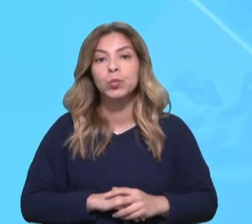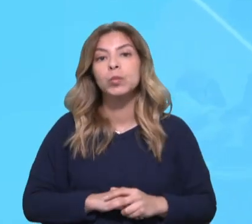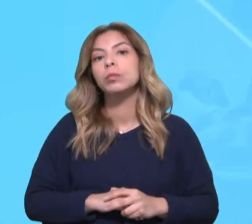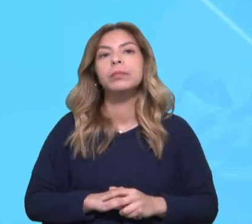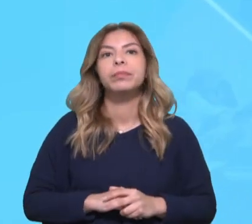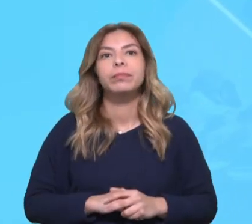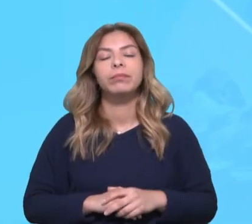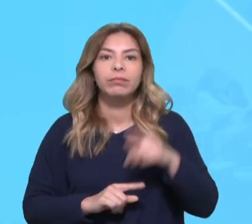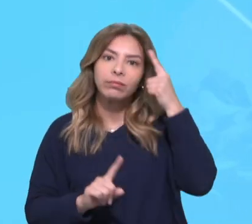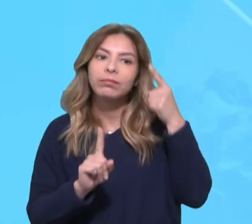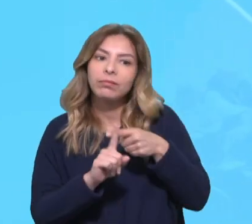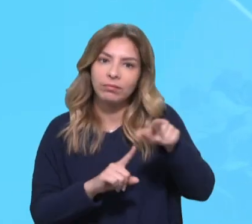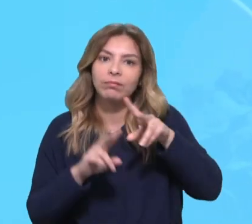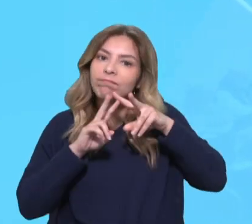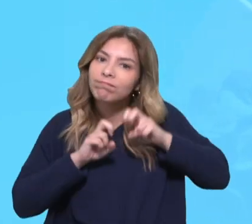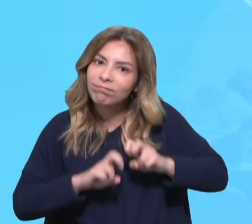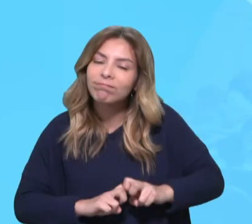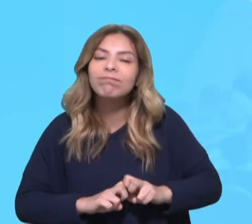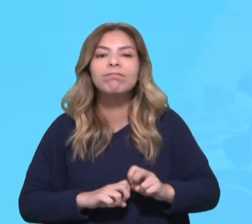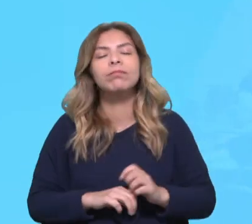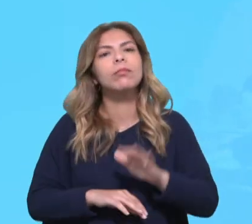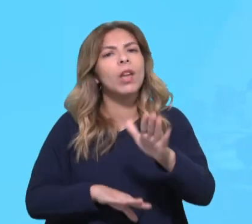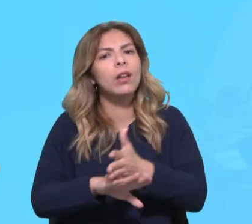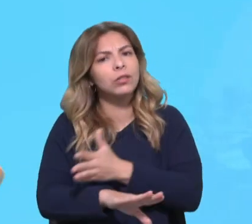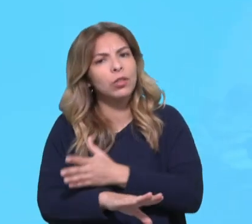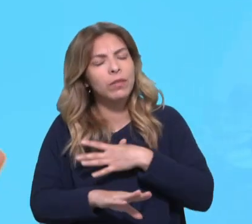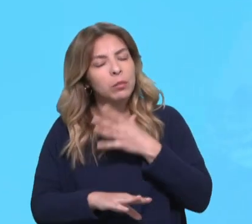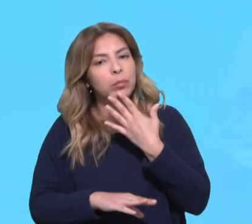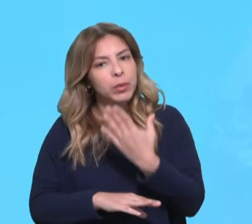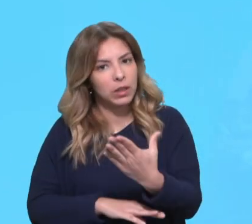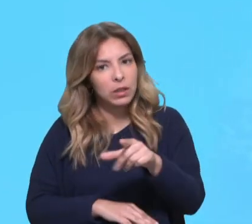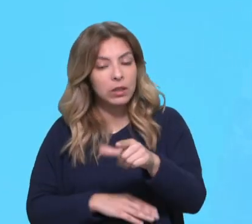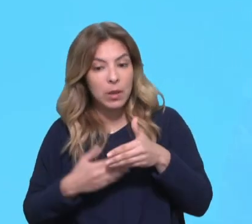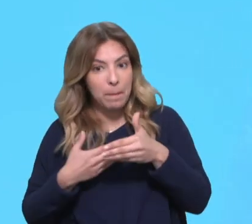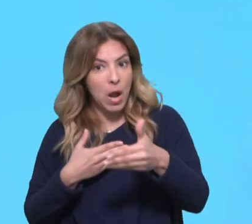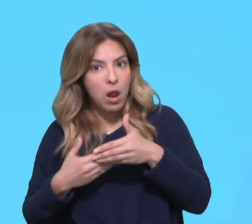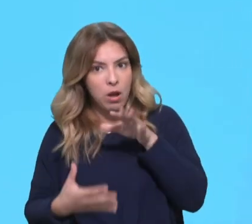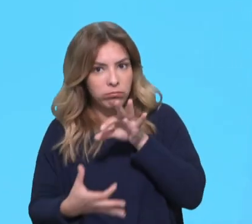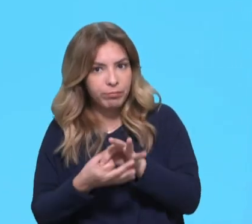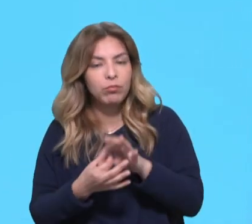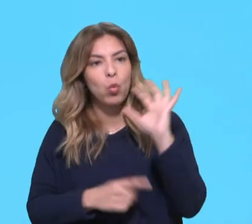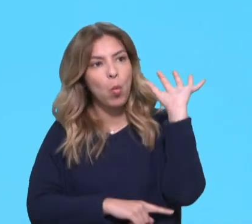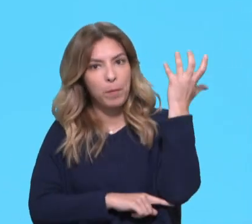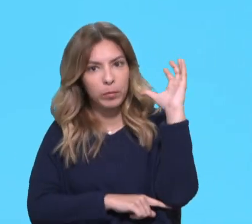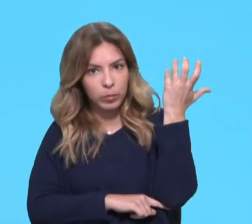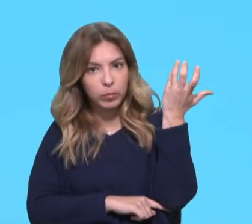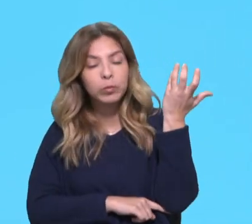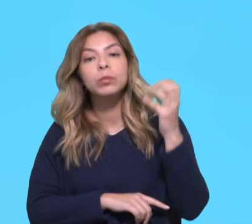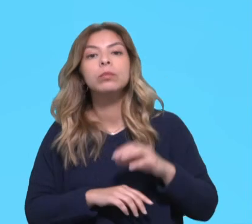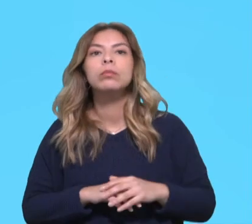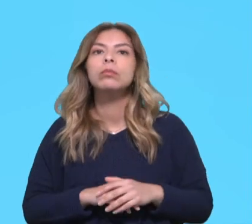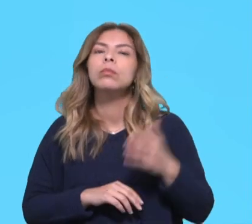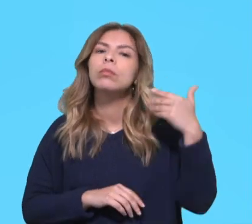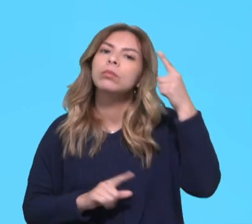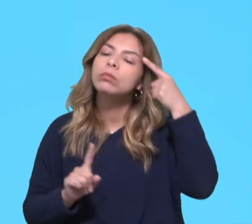objeto da sua investigação. Antes pedi-lhe que nos apresentasse esta Semana Santa que acontece em Óbidos. Que propósito